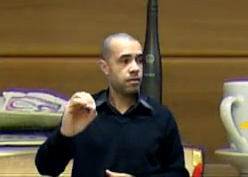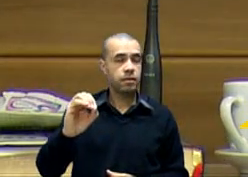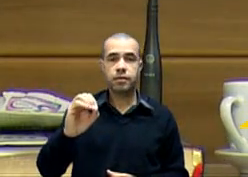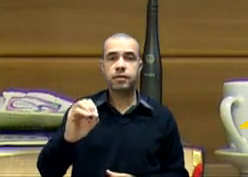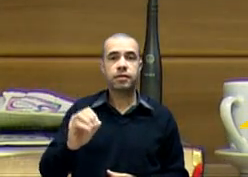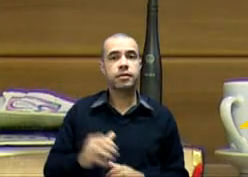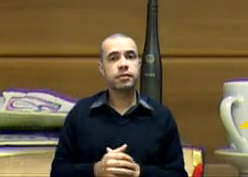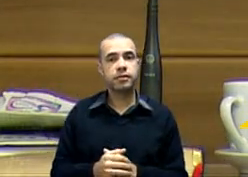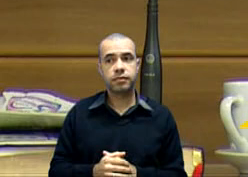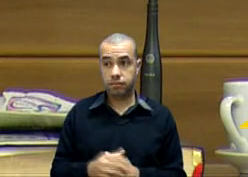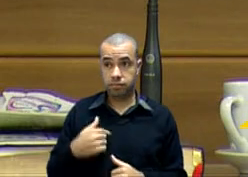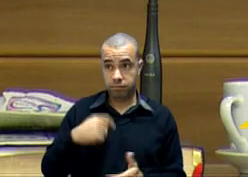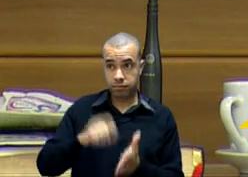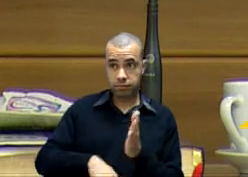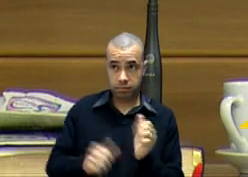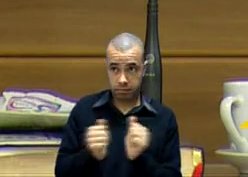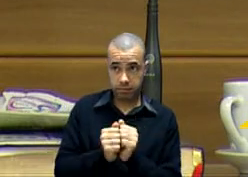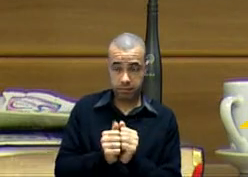conjuntamente.